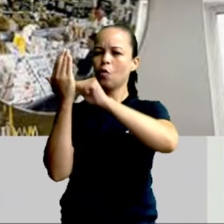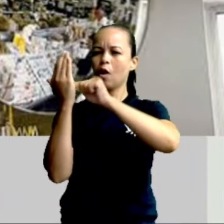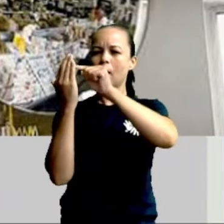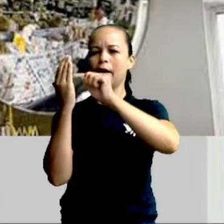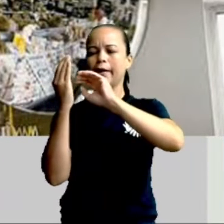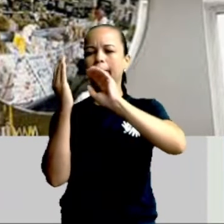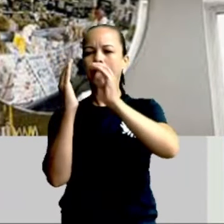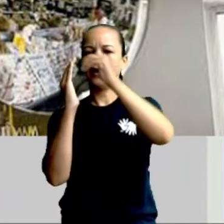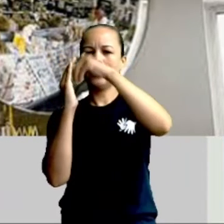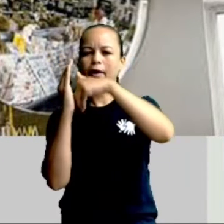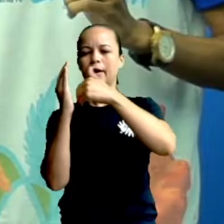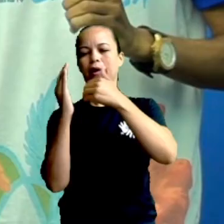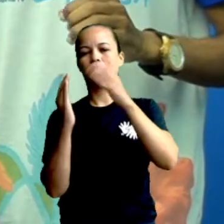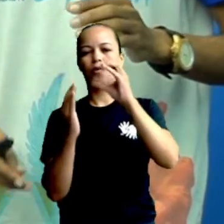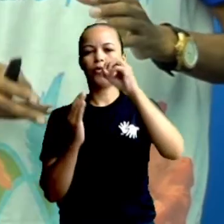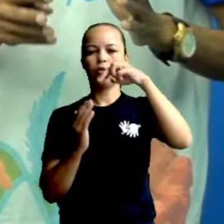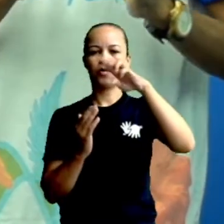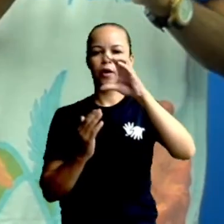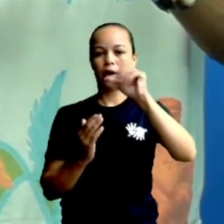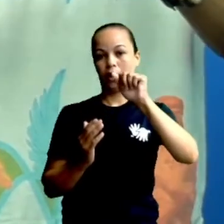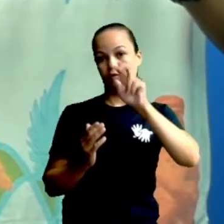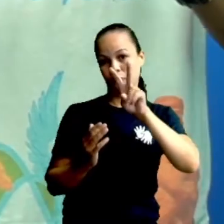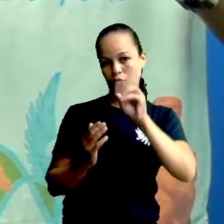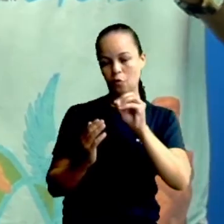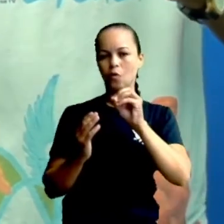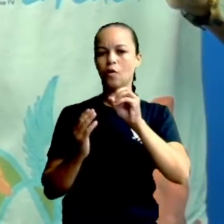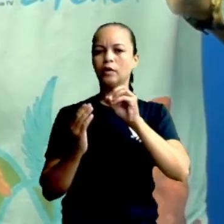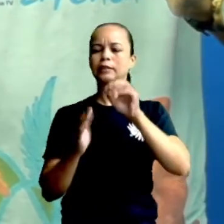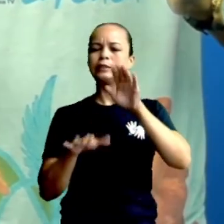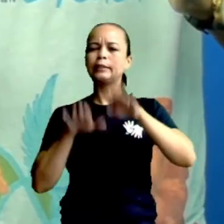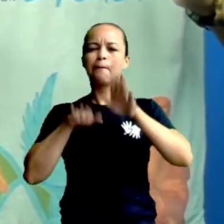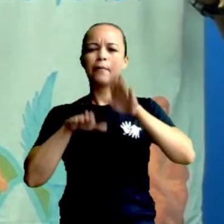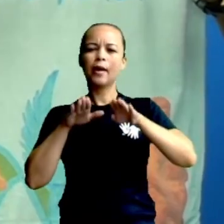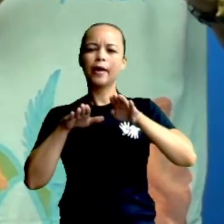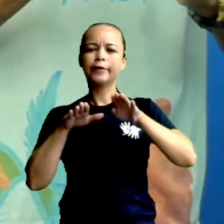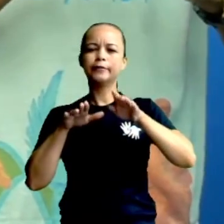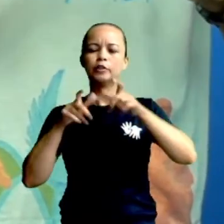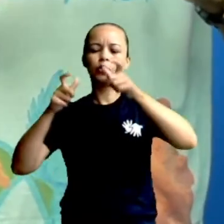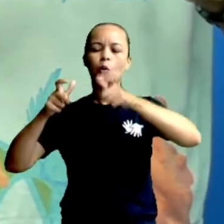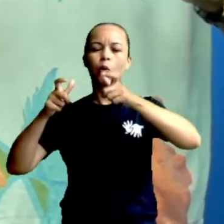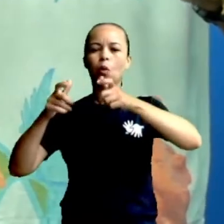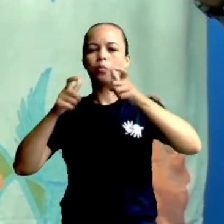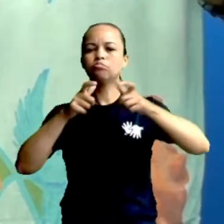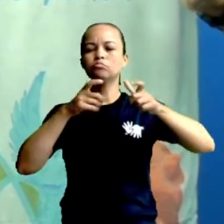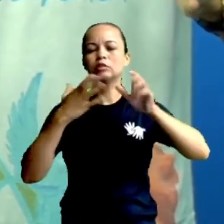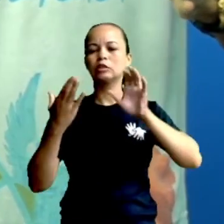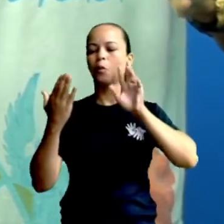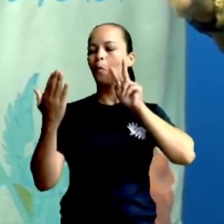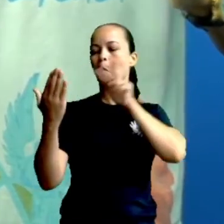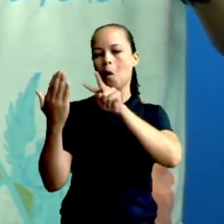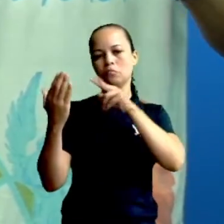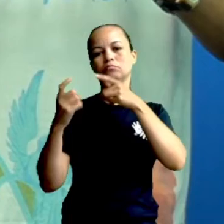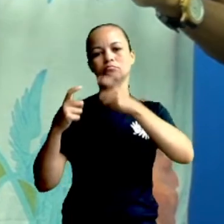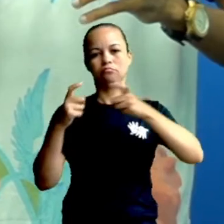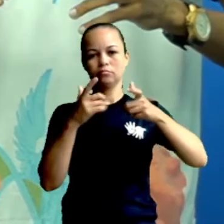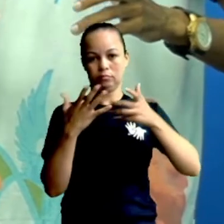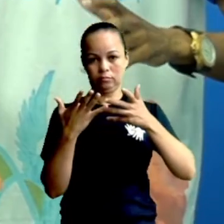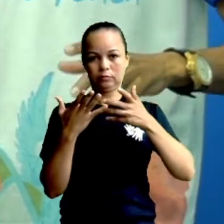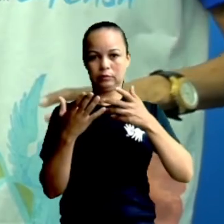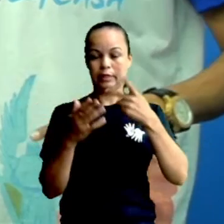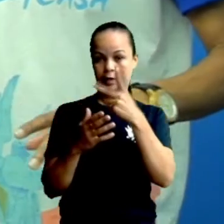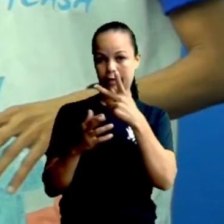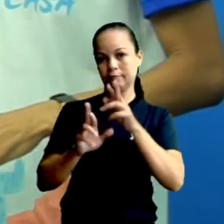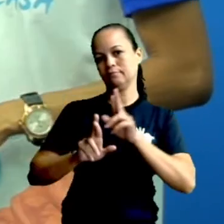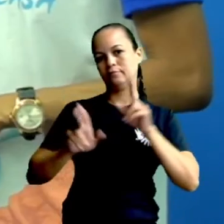pequeno. E no espelho côncavo vai depender da posição de onde se encontra o objeto. Beleza